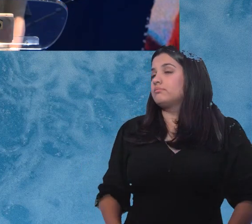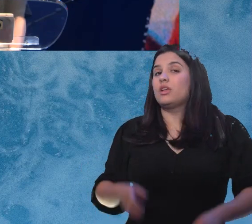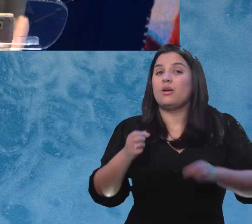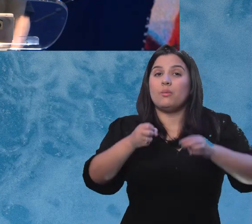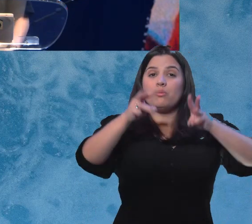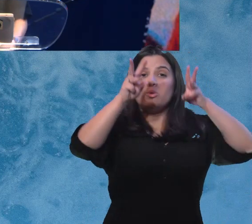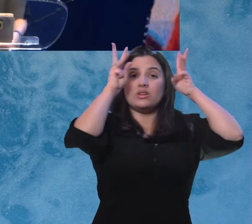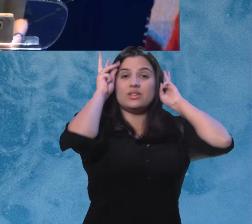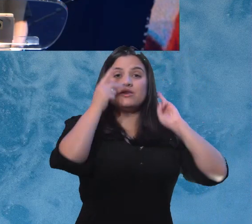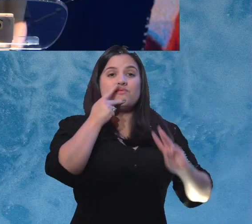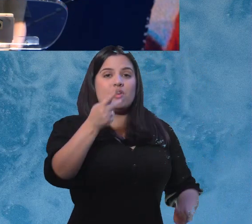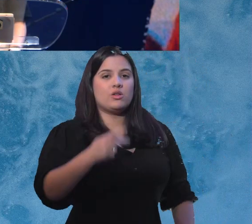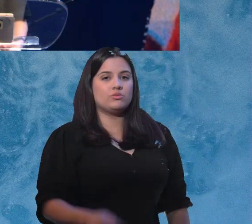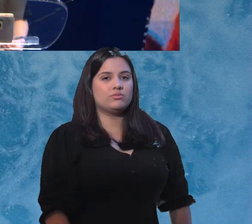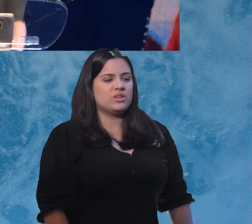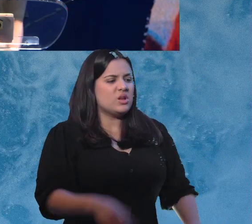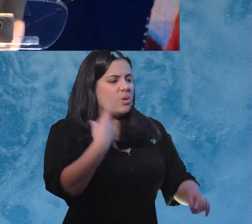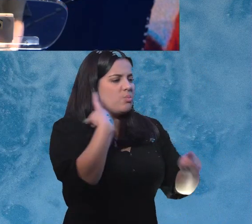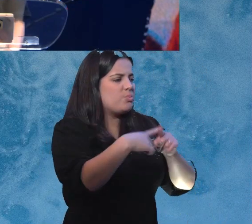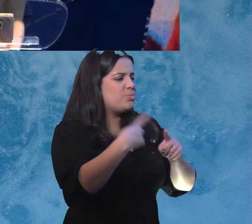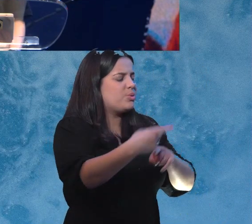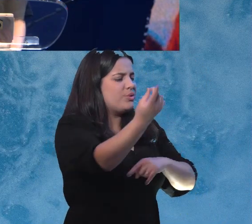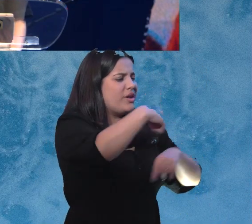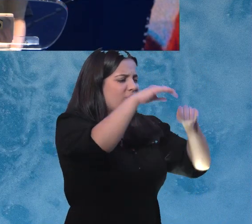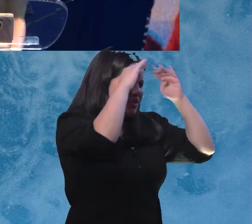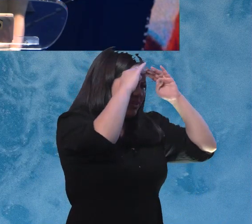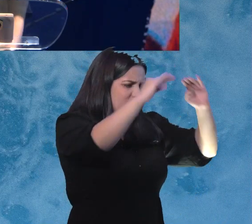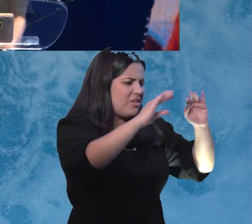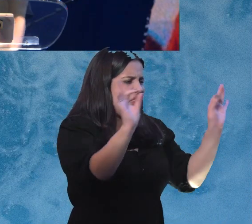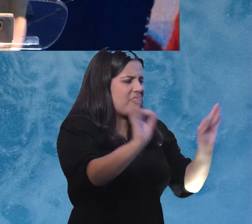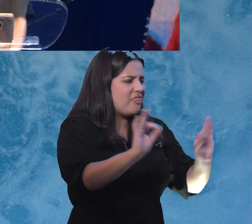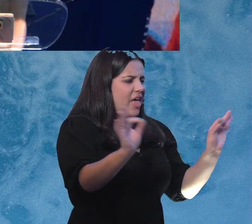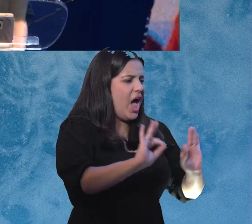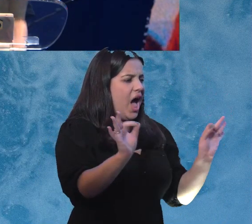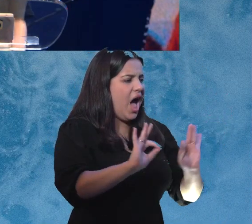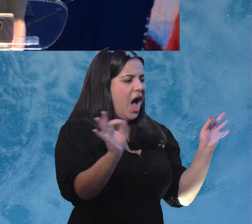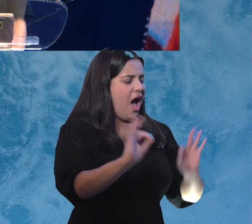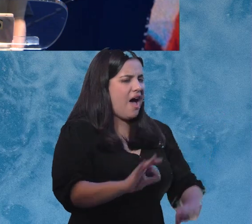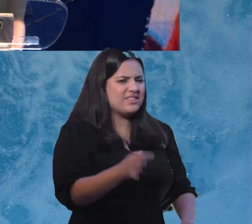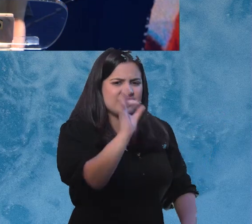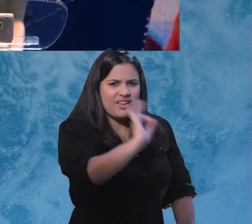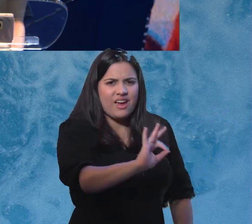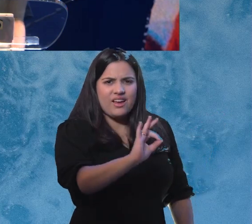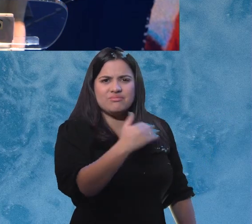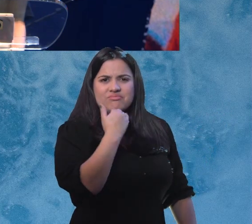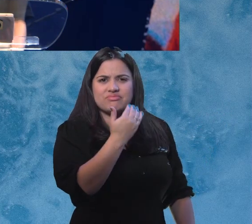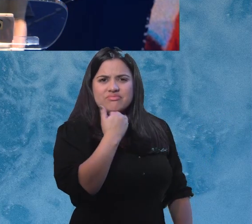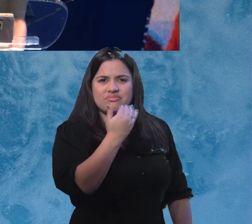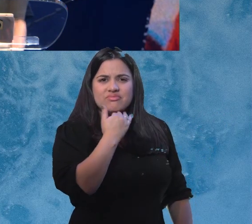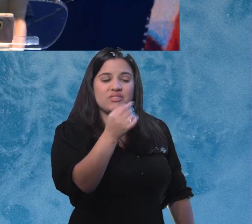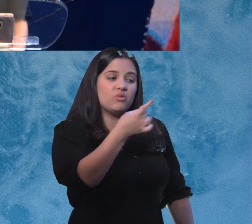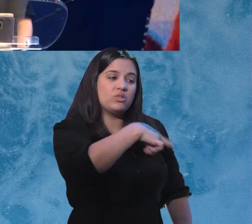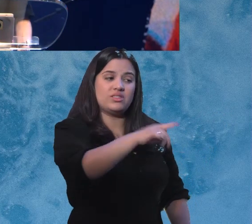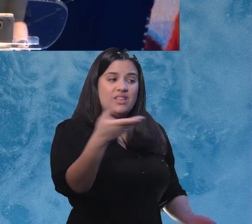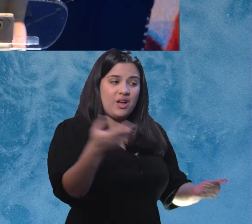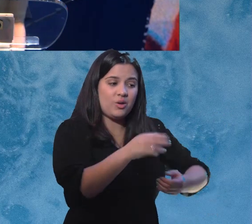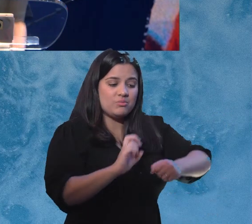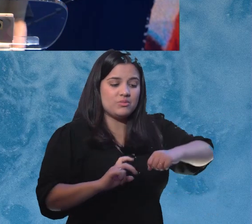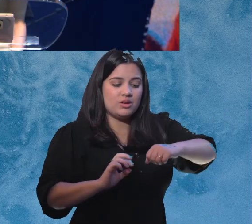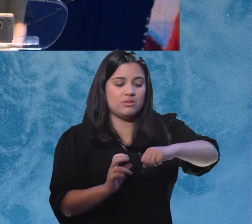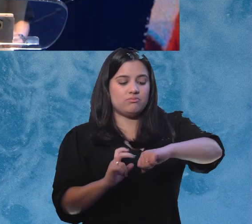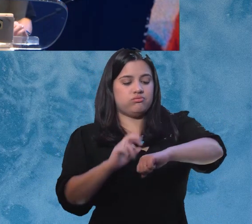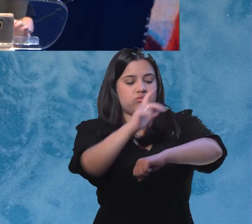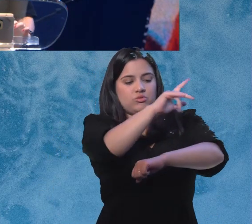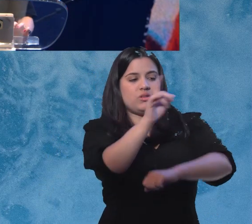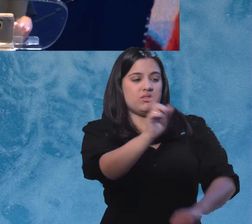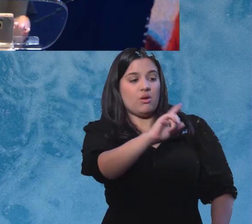porém, disse: por que desobedecem a ordem do Senhor? Isso não dará certo. Não subam para a terra agora, pois o Senhor não